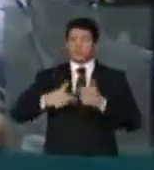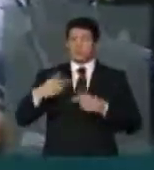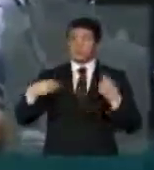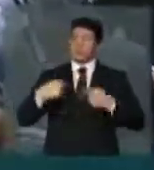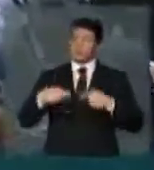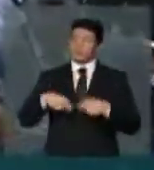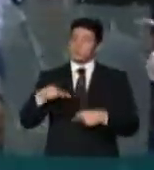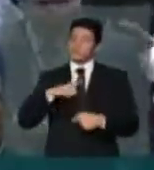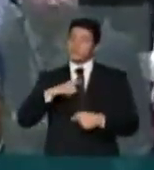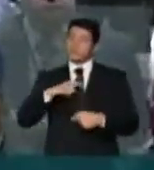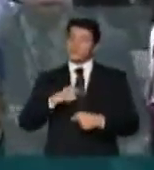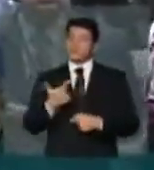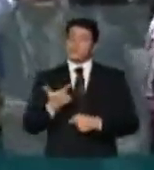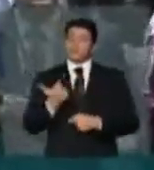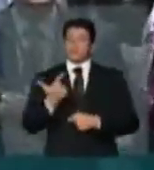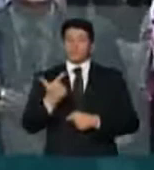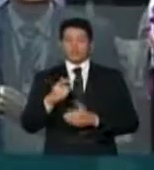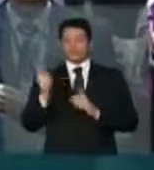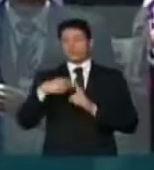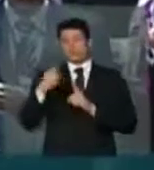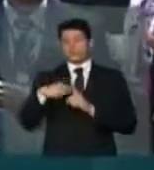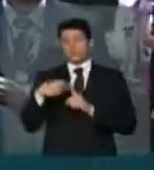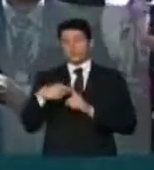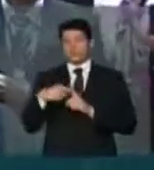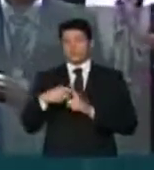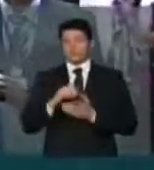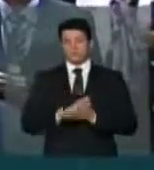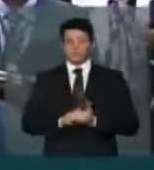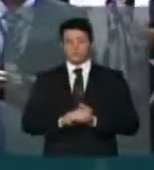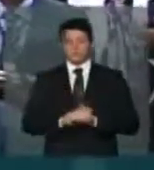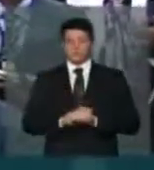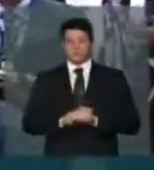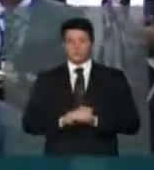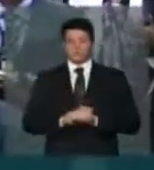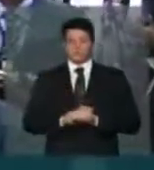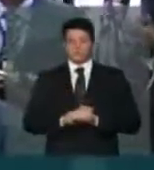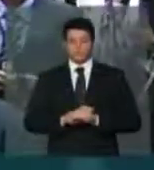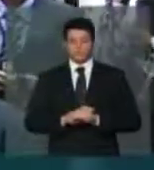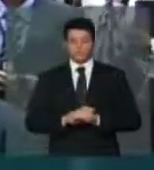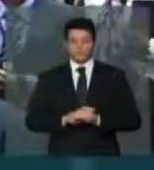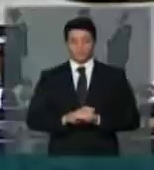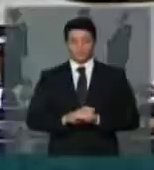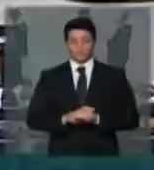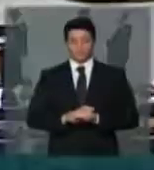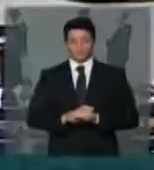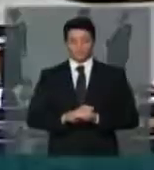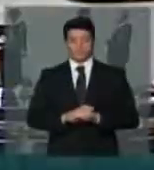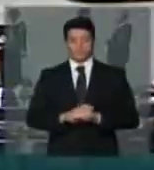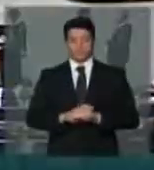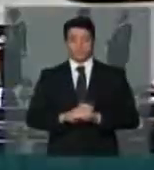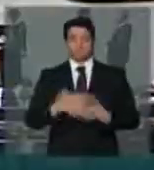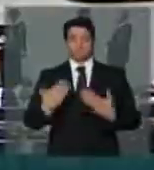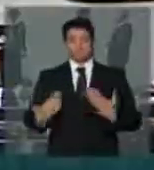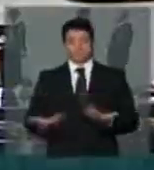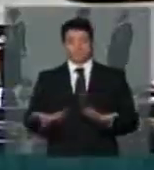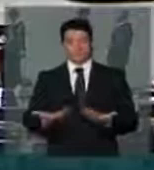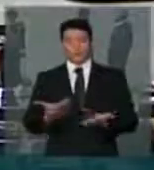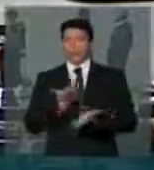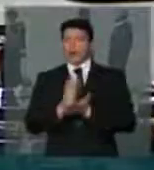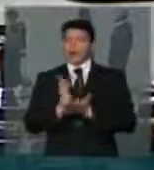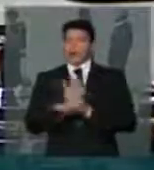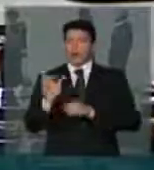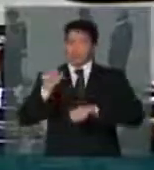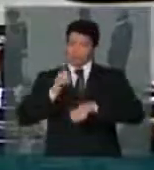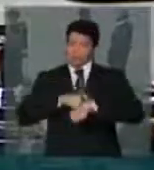salários em 12 dos últimos 18 meses. Deputado Glauber Braga, pela liderança do PSB. Para em determinados momentos